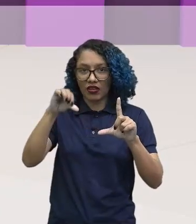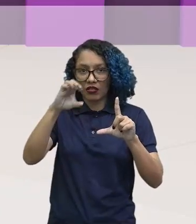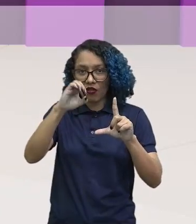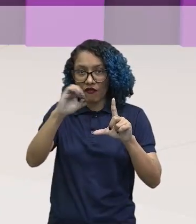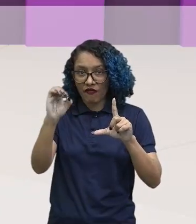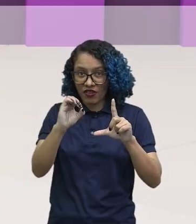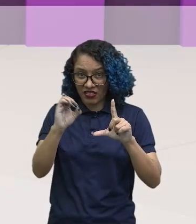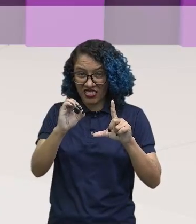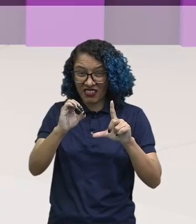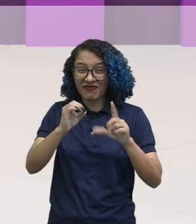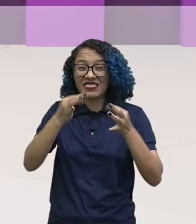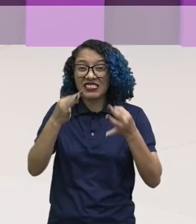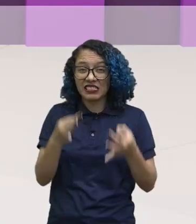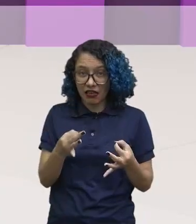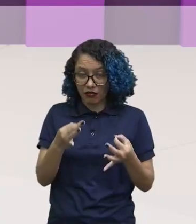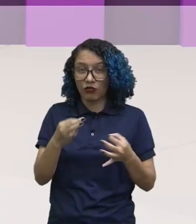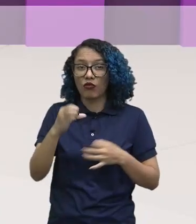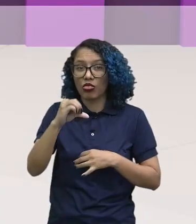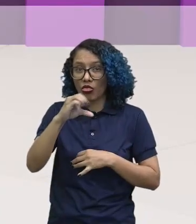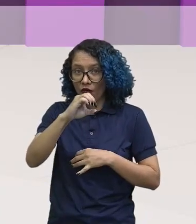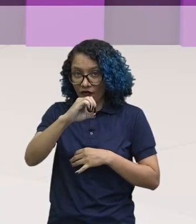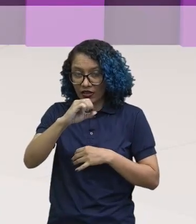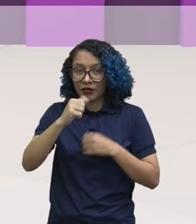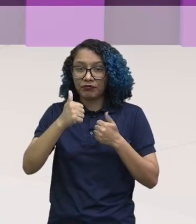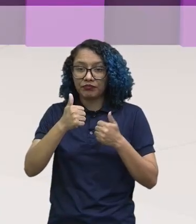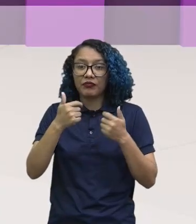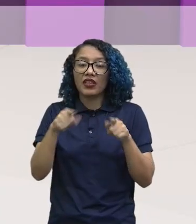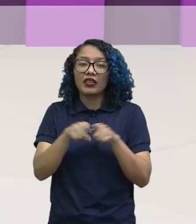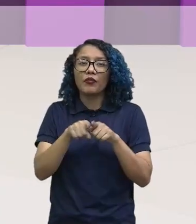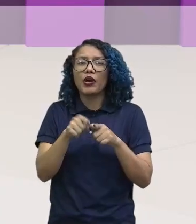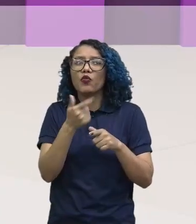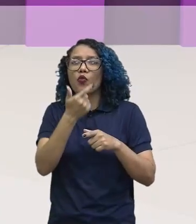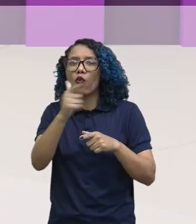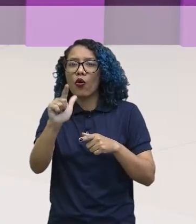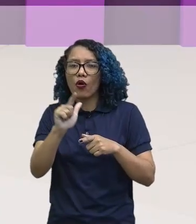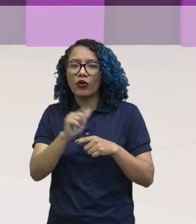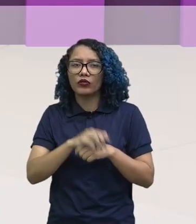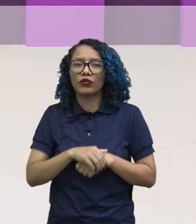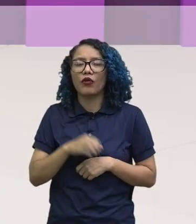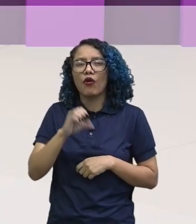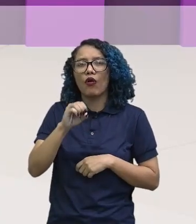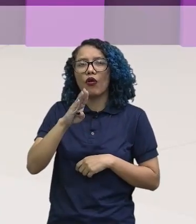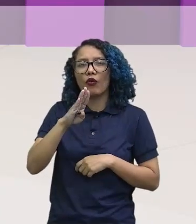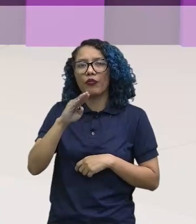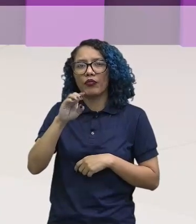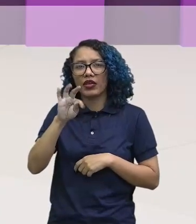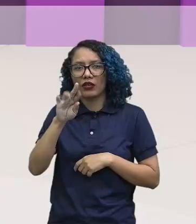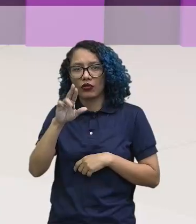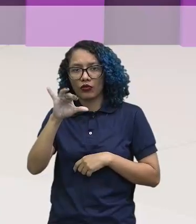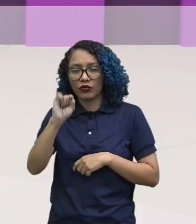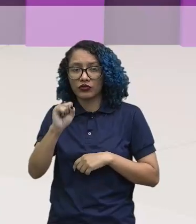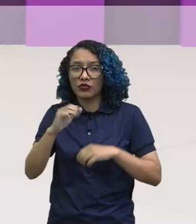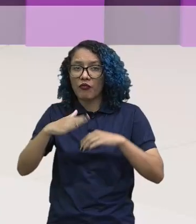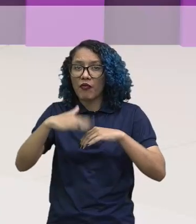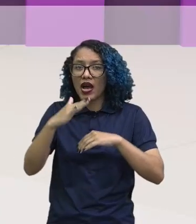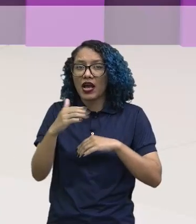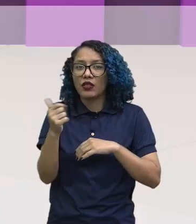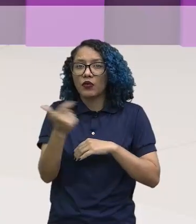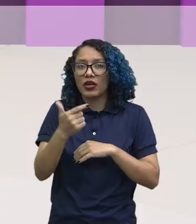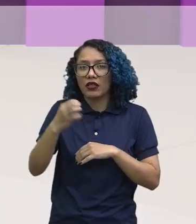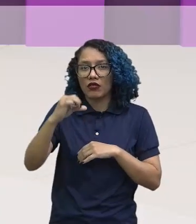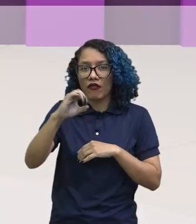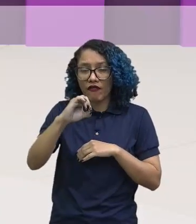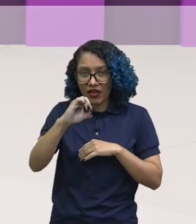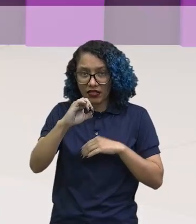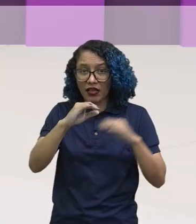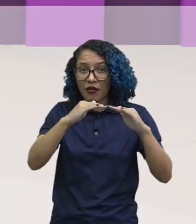graus, exatamente 90 graus, tá bom? Tem ângulo obtuso também, que é ângulo que é maior do que 90 e menor do que 180.